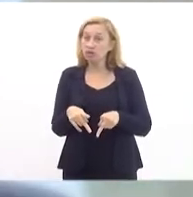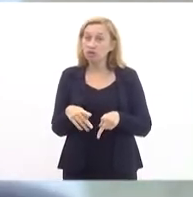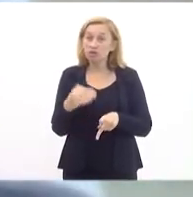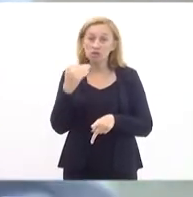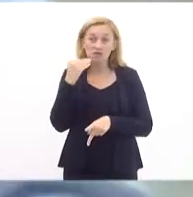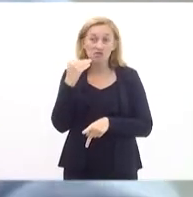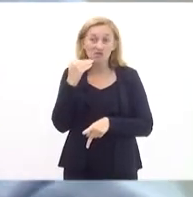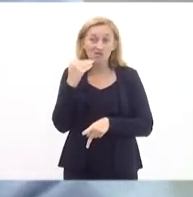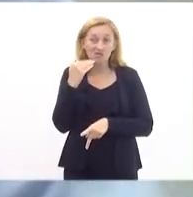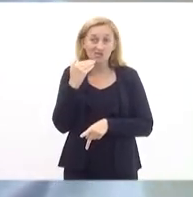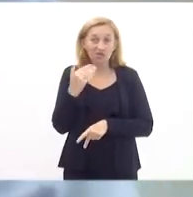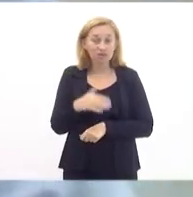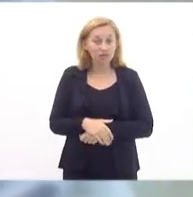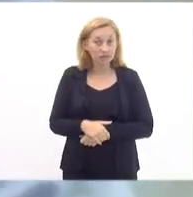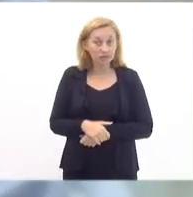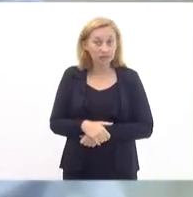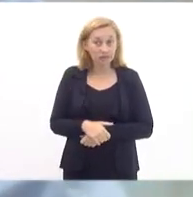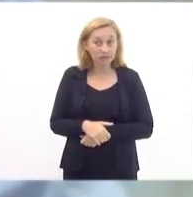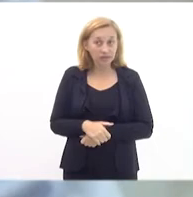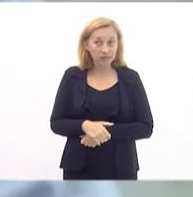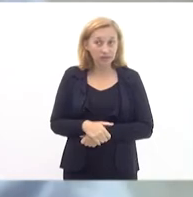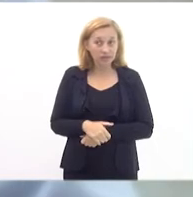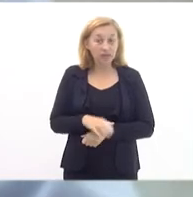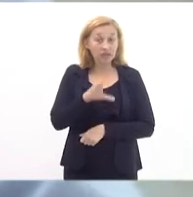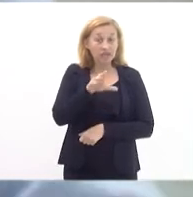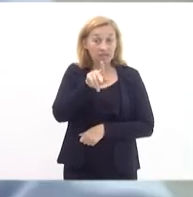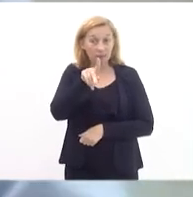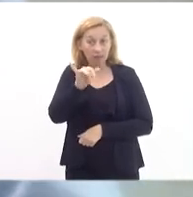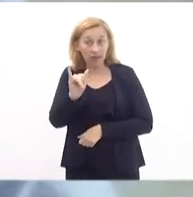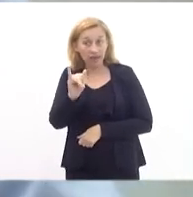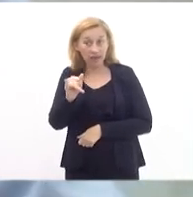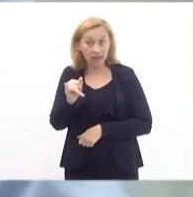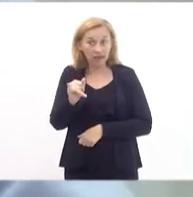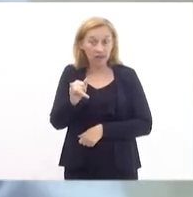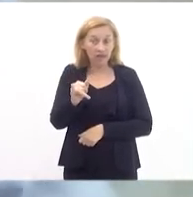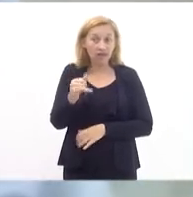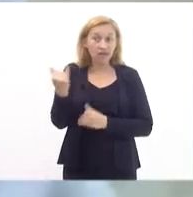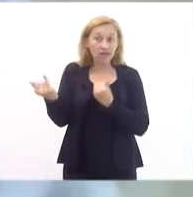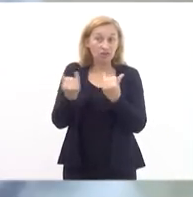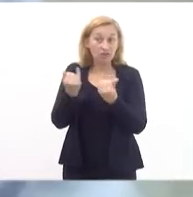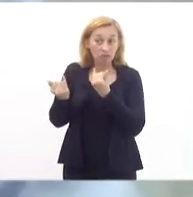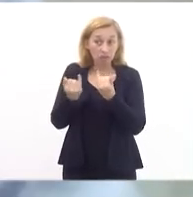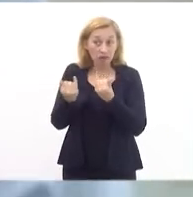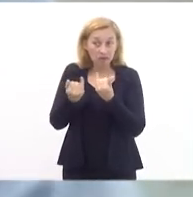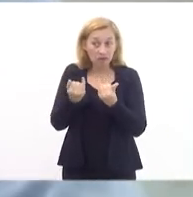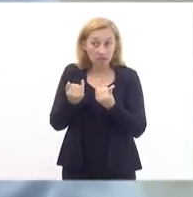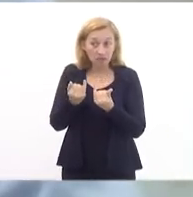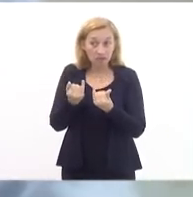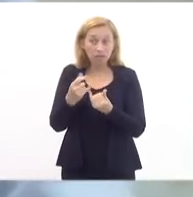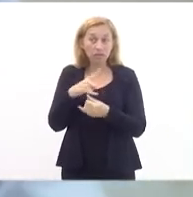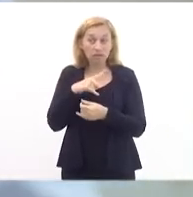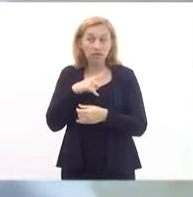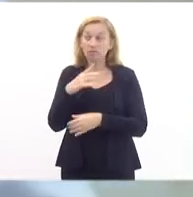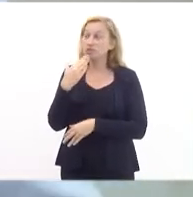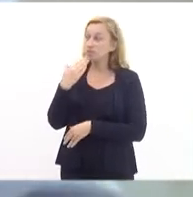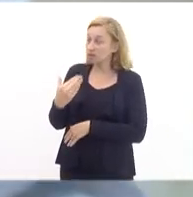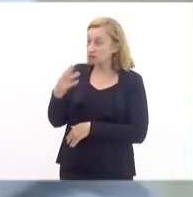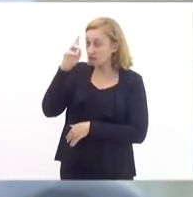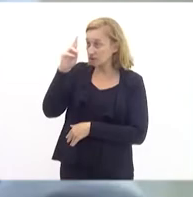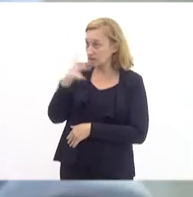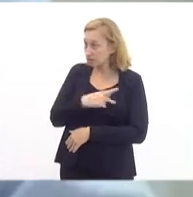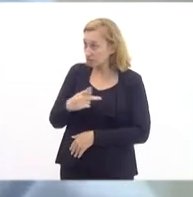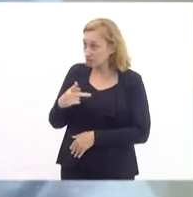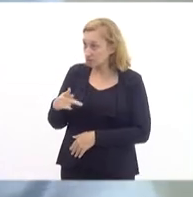deficitariamente, que apresente a CPI todas as informações que a senhora pediu já no início. Sim.